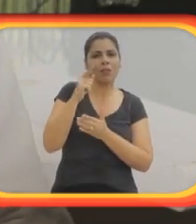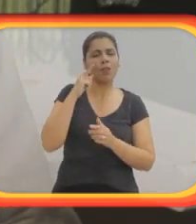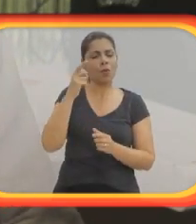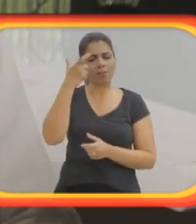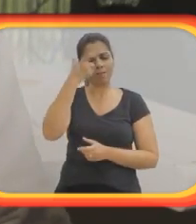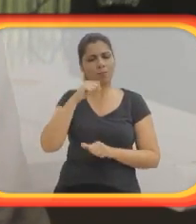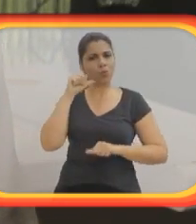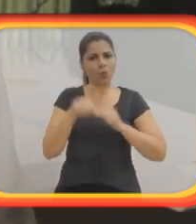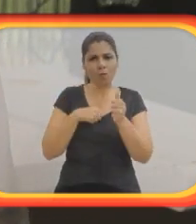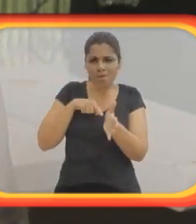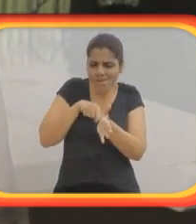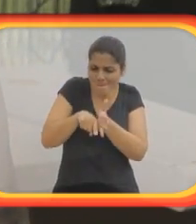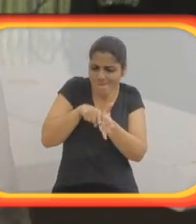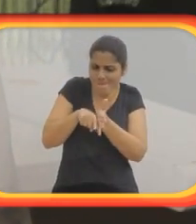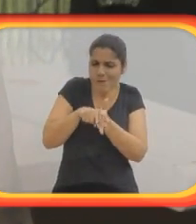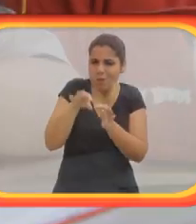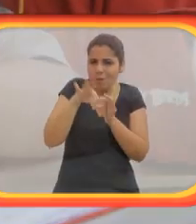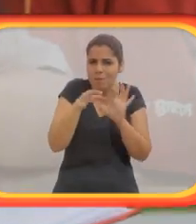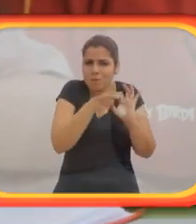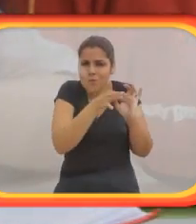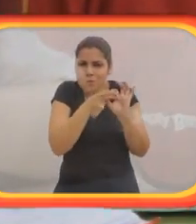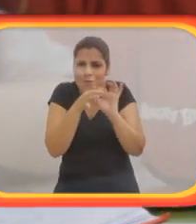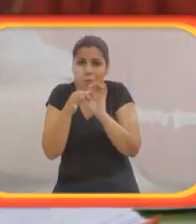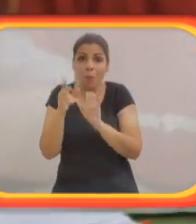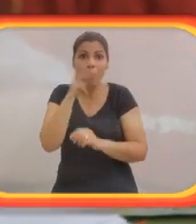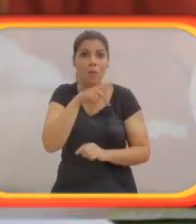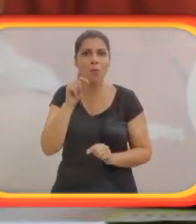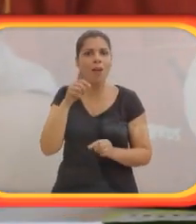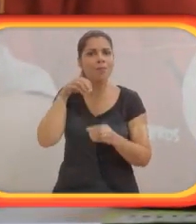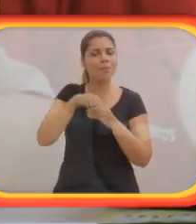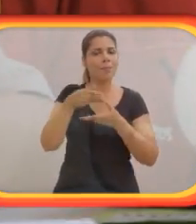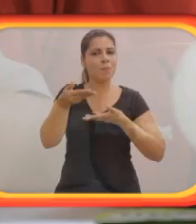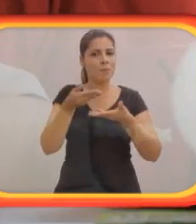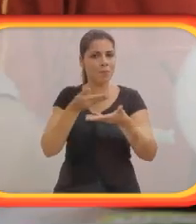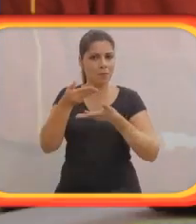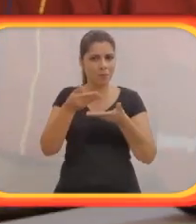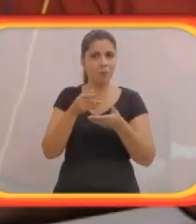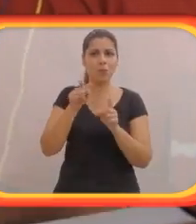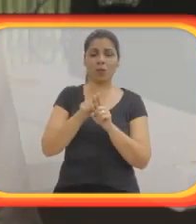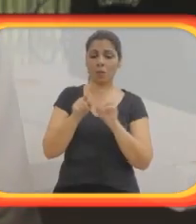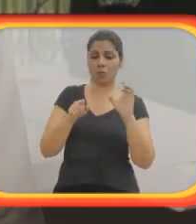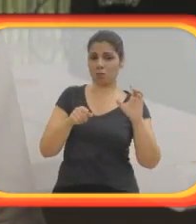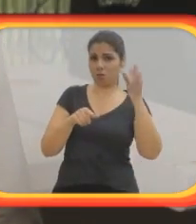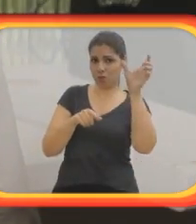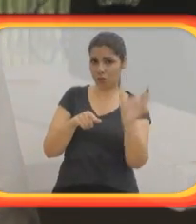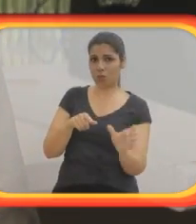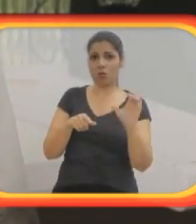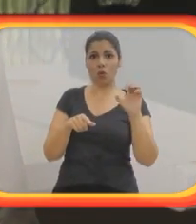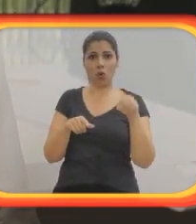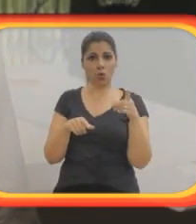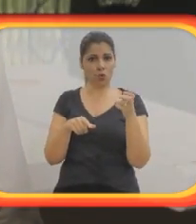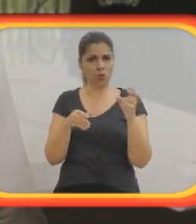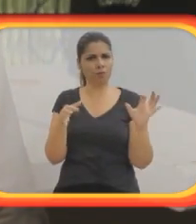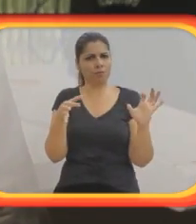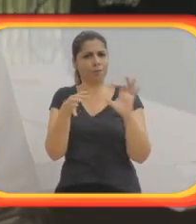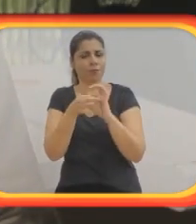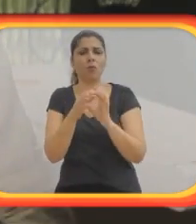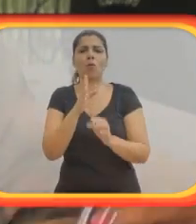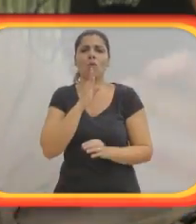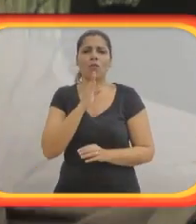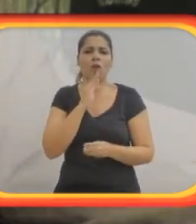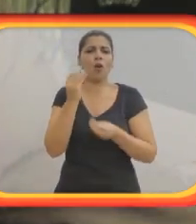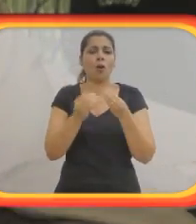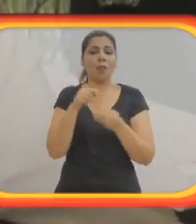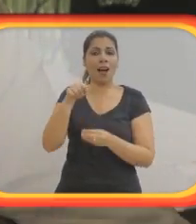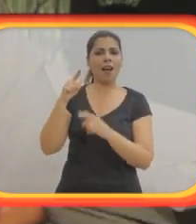A iniciar por você se tornar um pesquisador sistemático. O professor sai daquela situação,